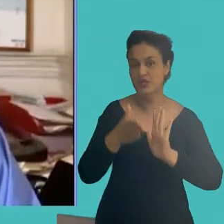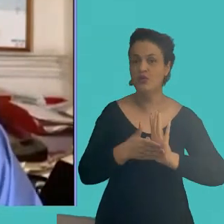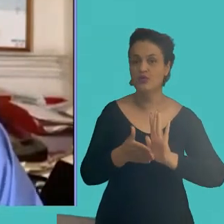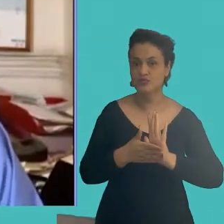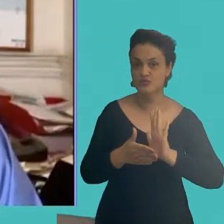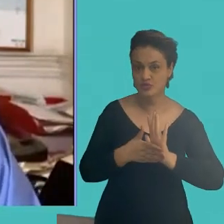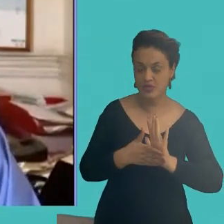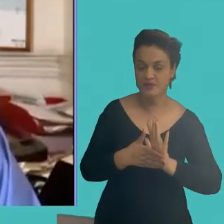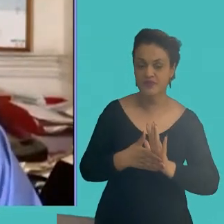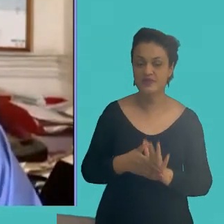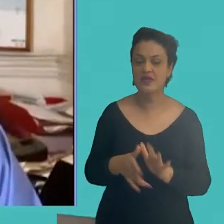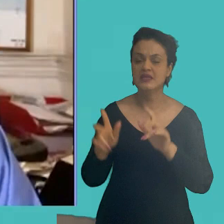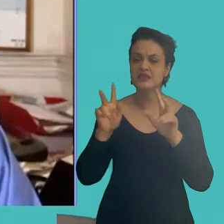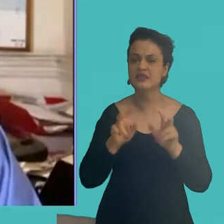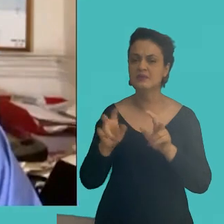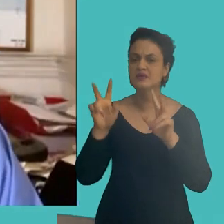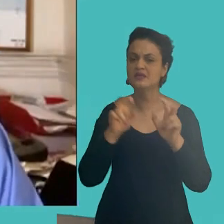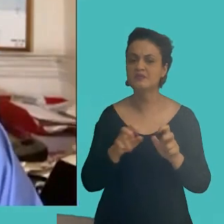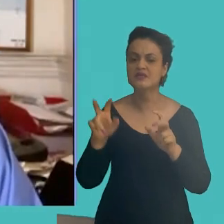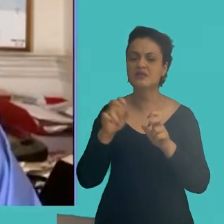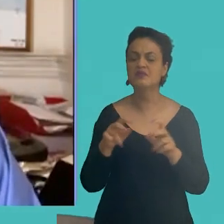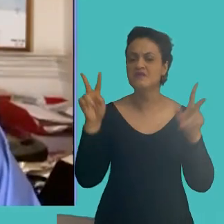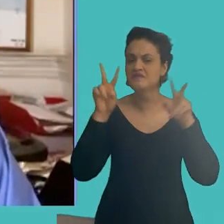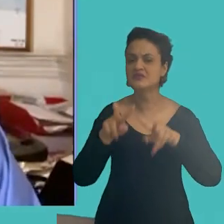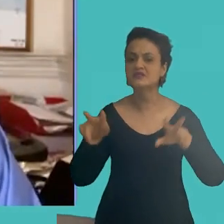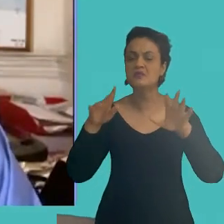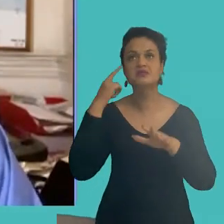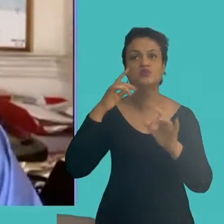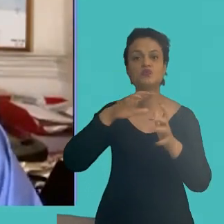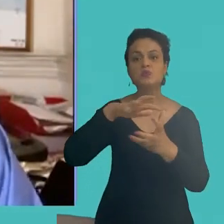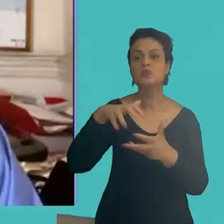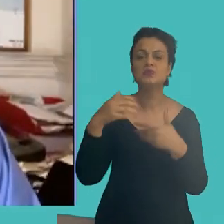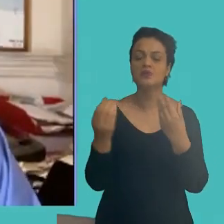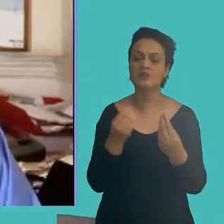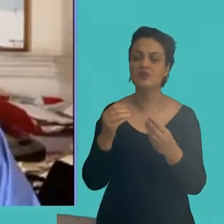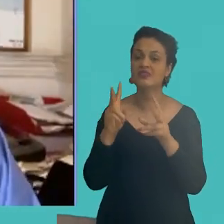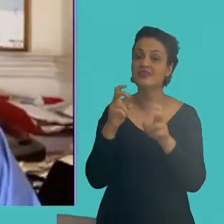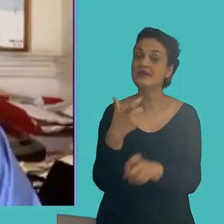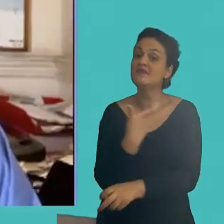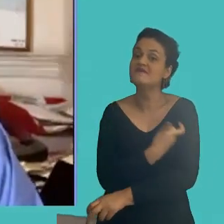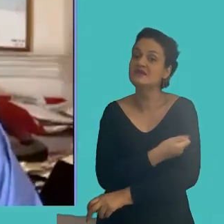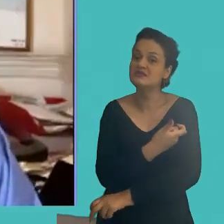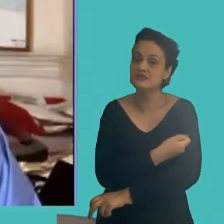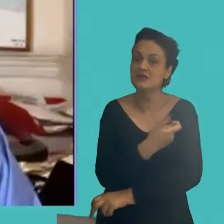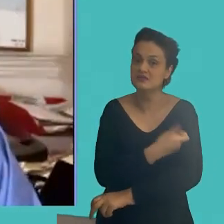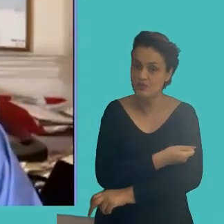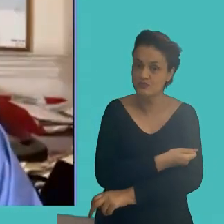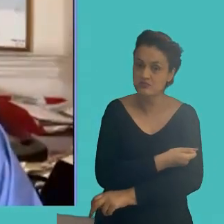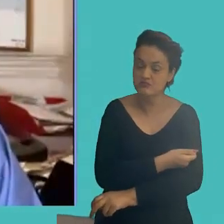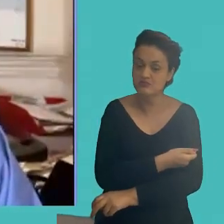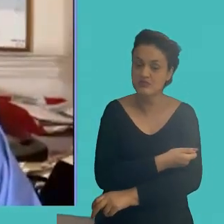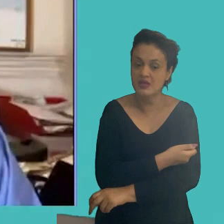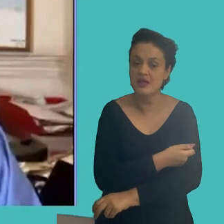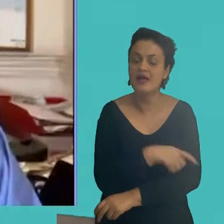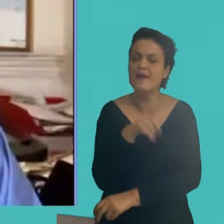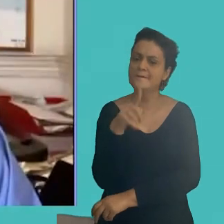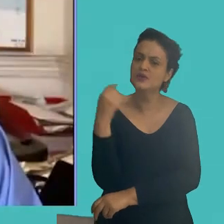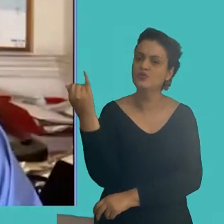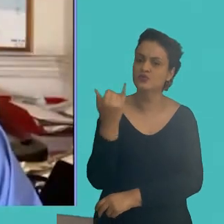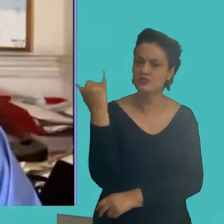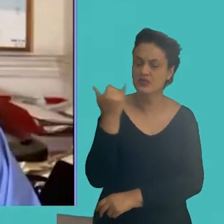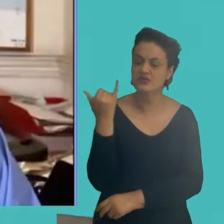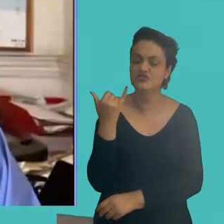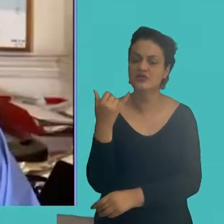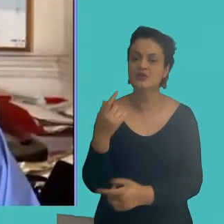posturas de visão de mundo. E a vacinação acabou sendo um item tão importante no embate